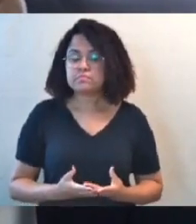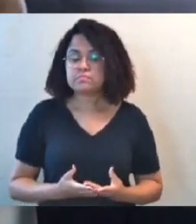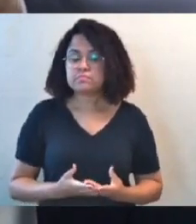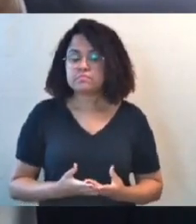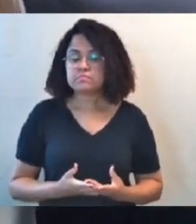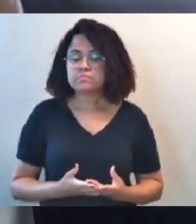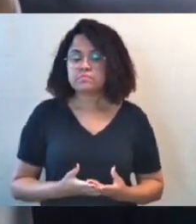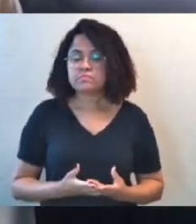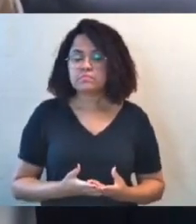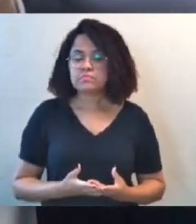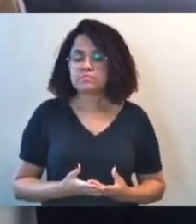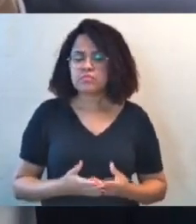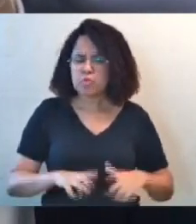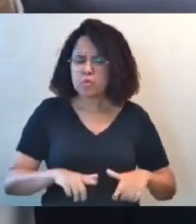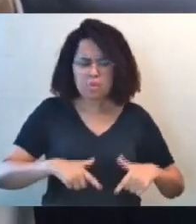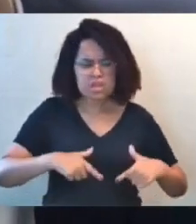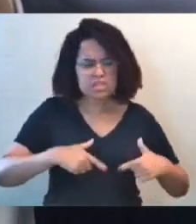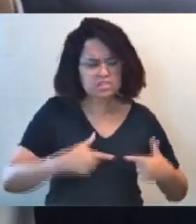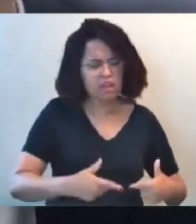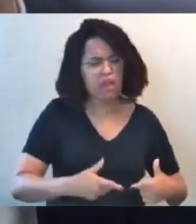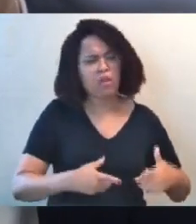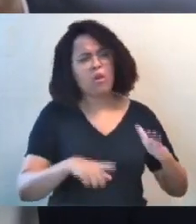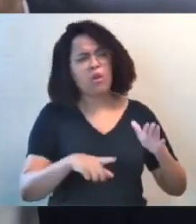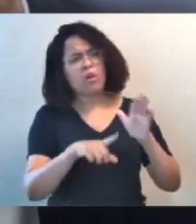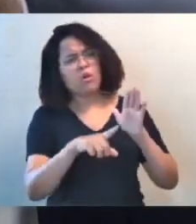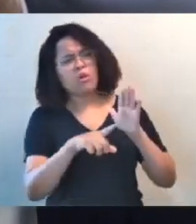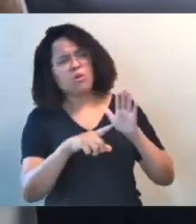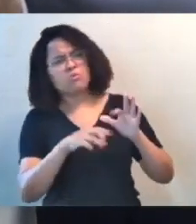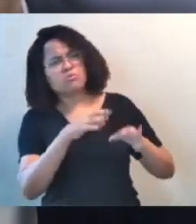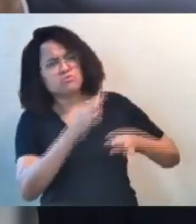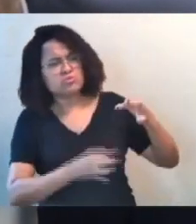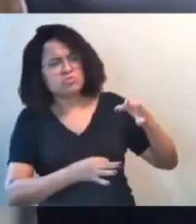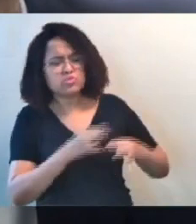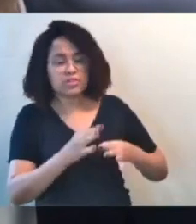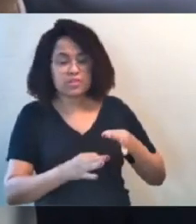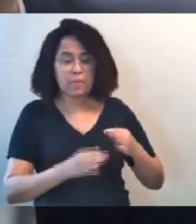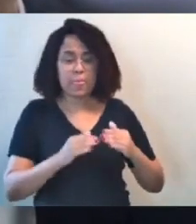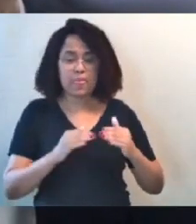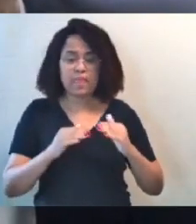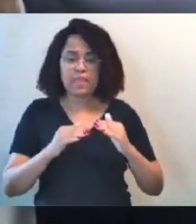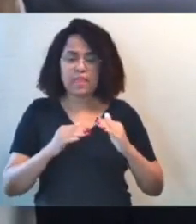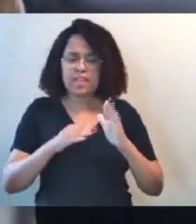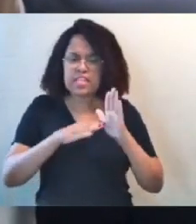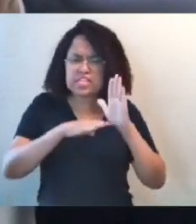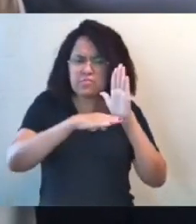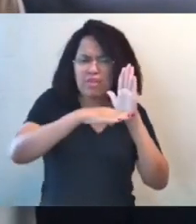uma ação litigiosa no estágio em que nós estamos,